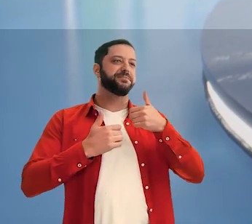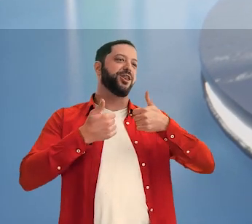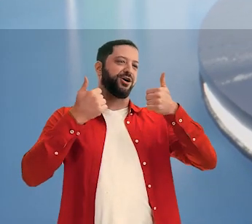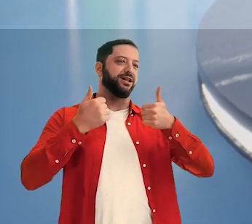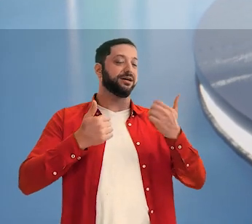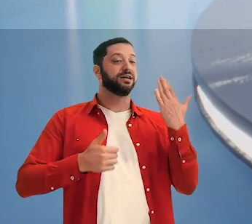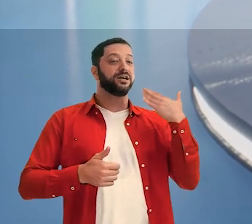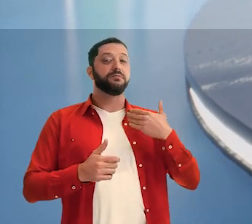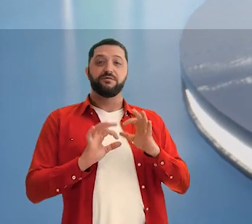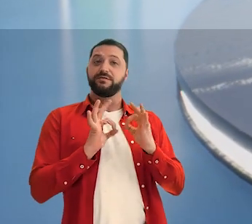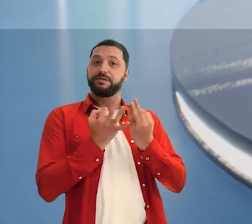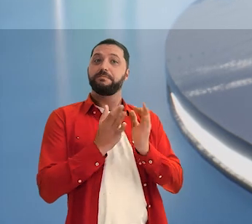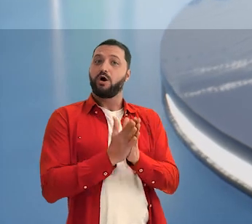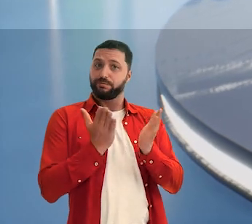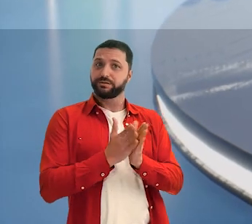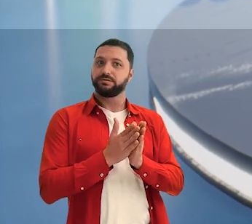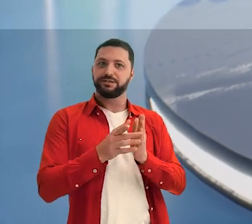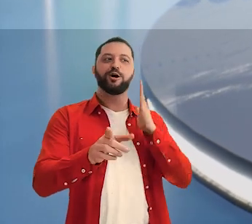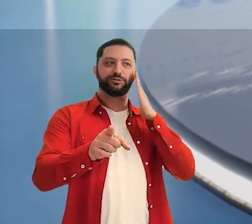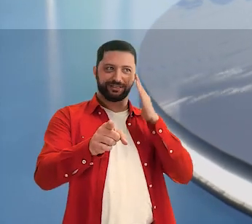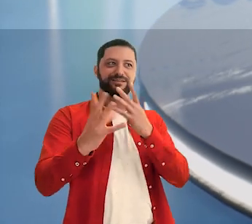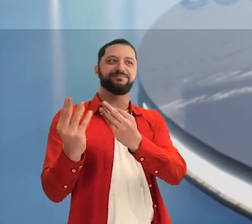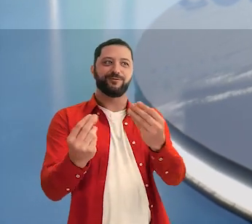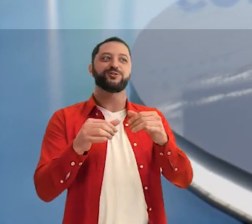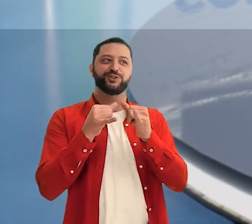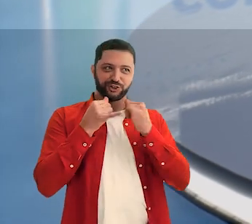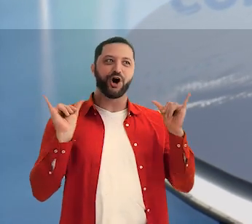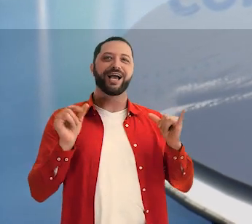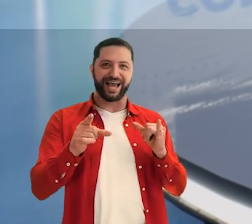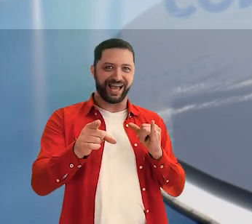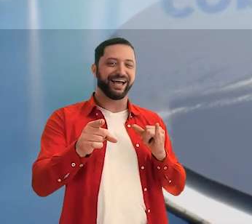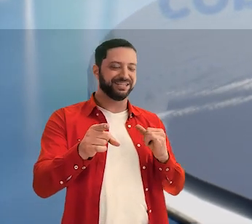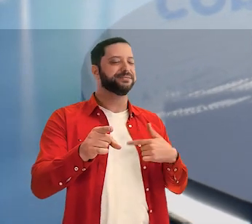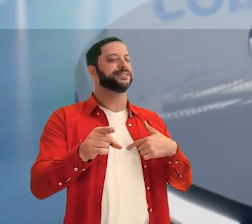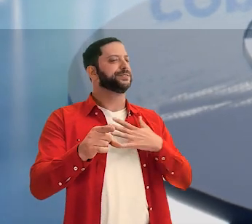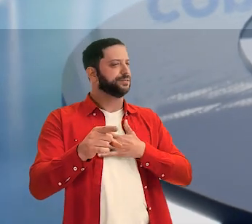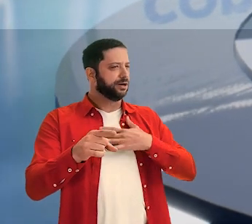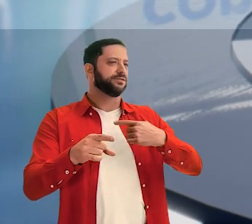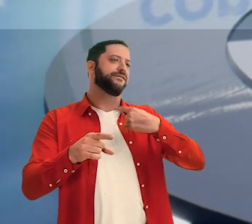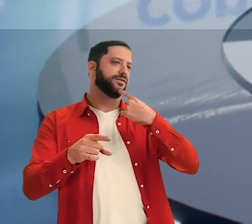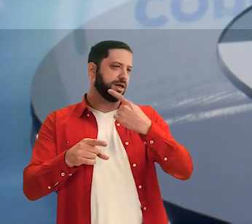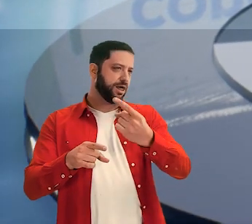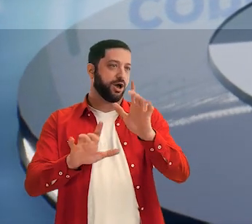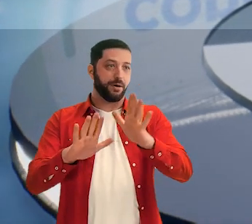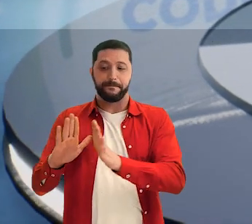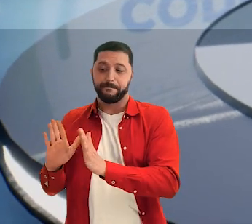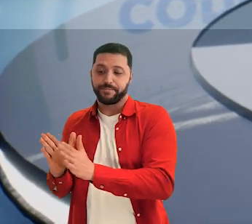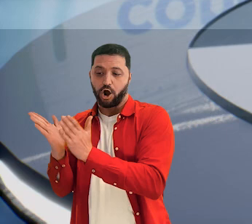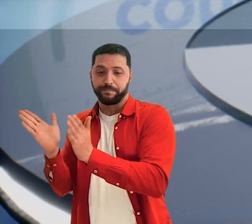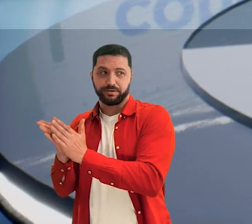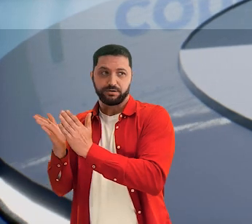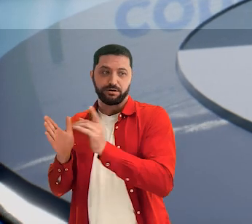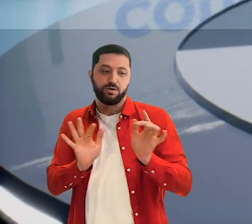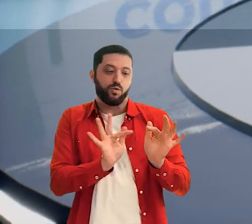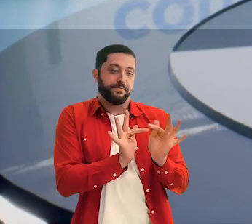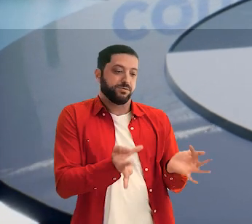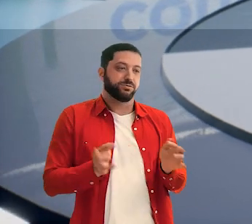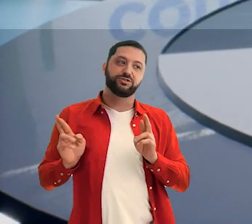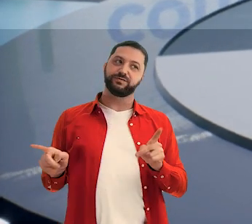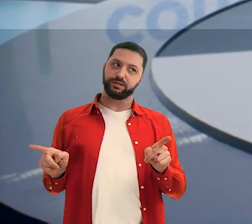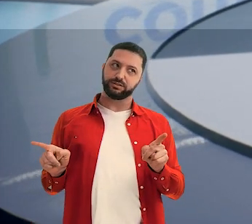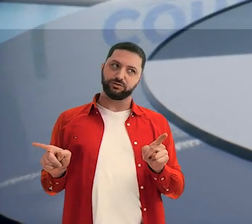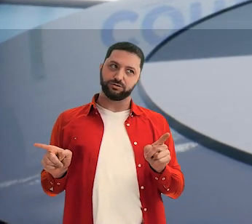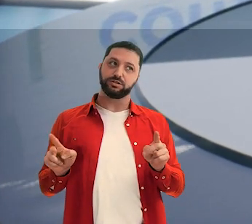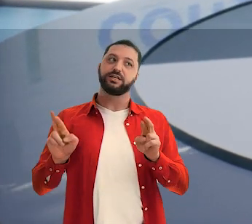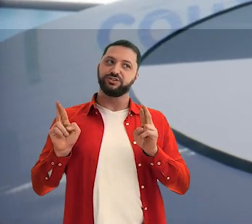pobre, eu gosto de falar assim, eu sei que isso vai chocar muitas pessoas que estão em casa, mas eu gosto de diferenciar a pobreza de humildade. Então a gente